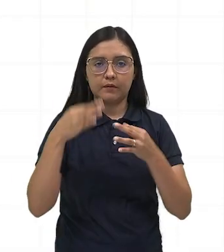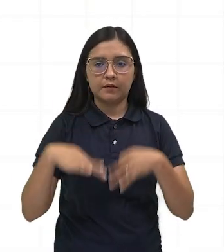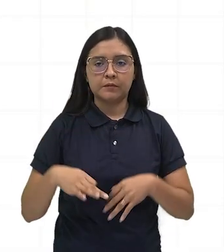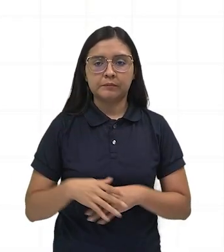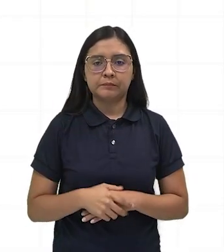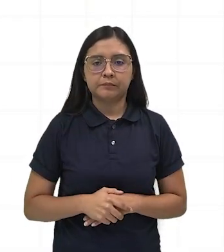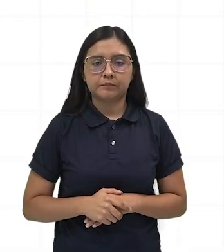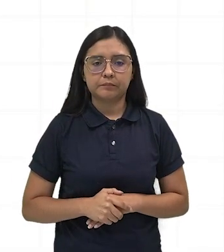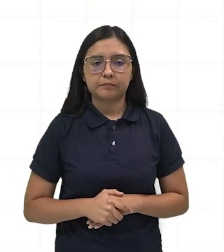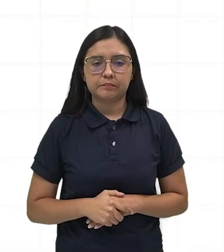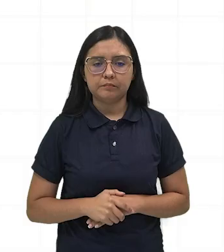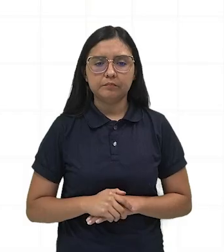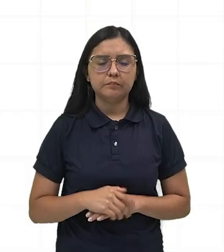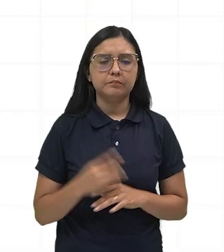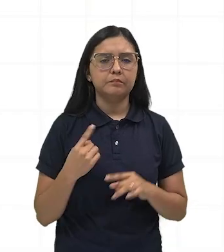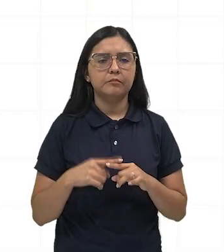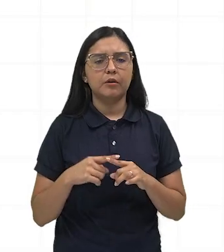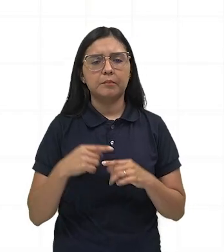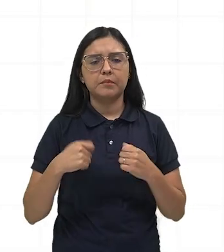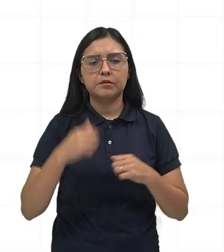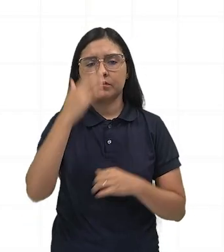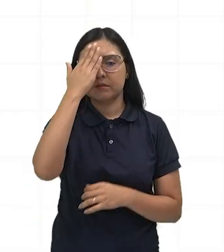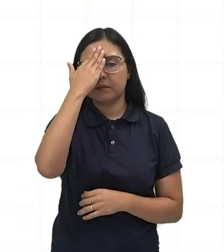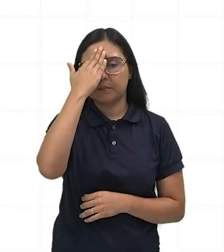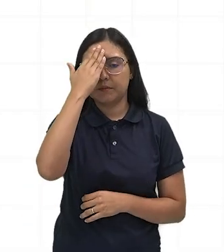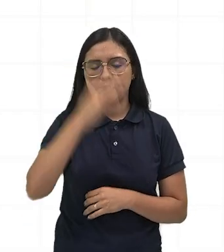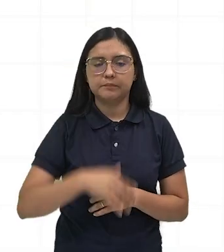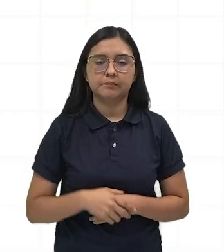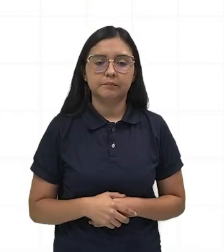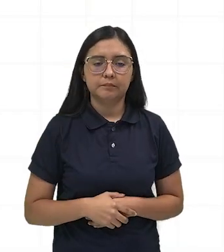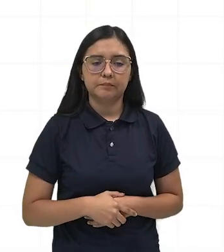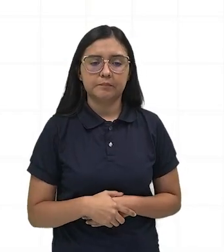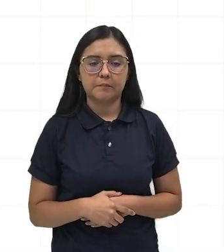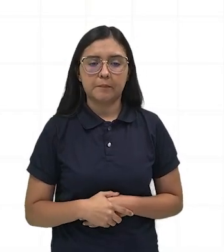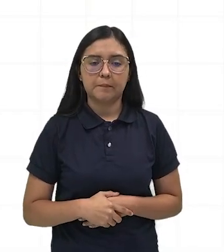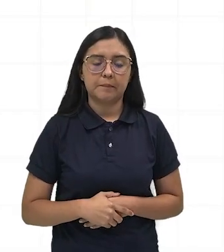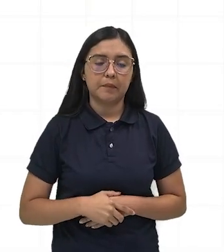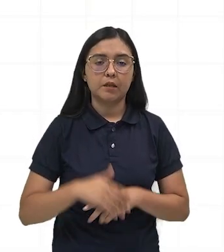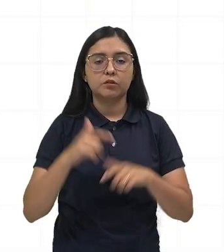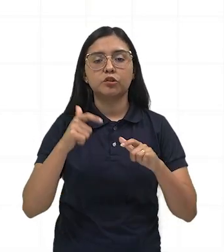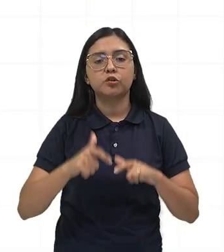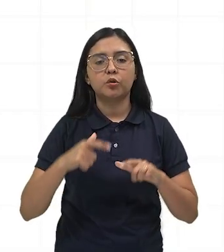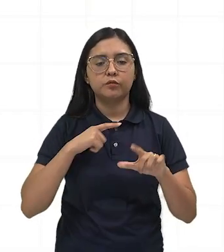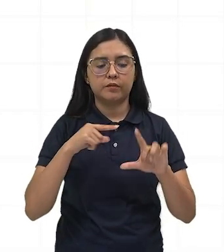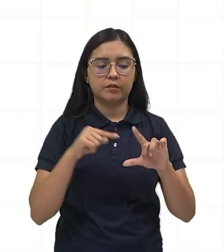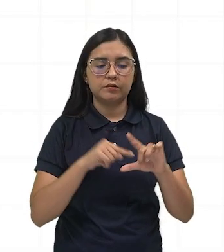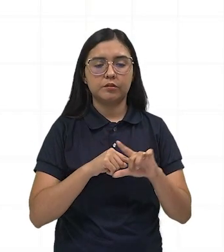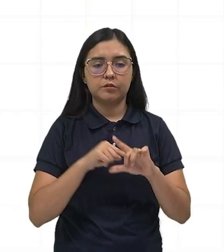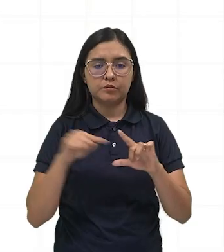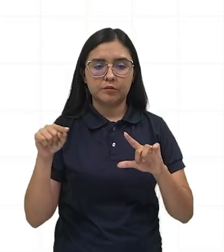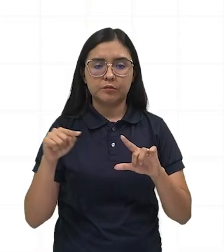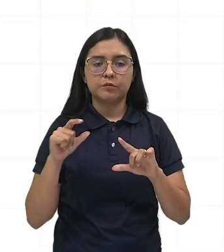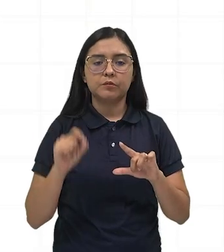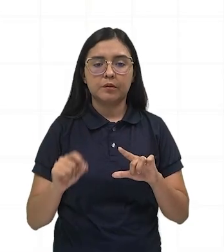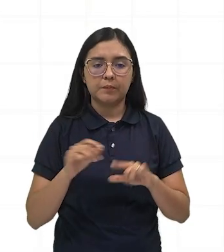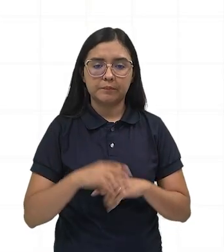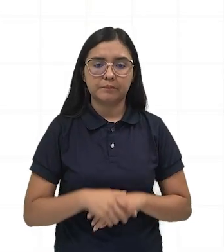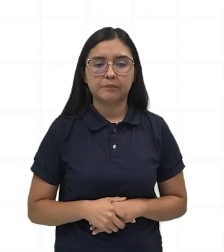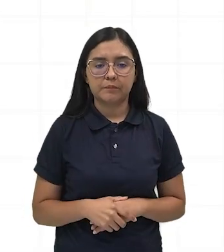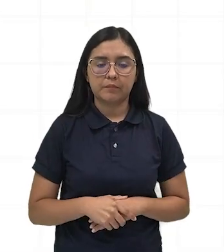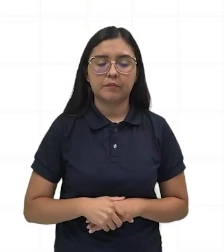Ok? E para que eu preciso saber desse ponto médio? Exatamente para saber de onde vai sair a minha